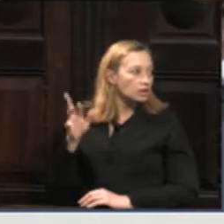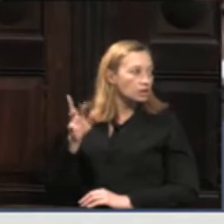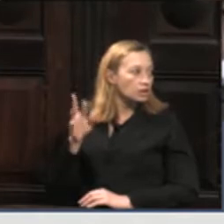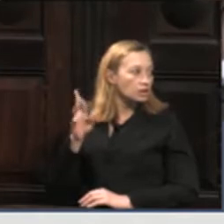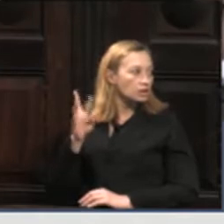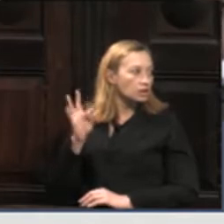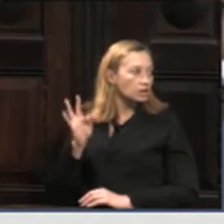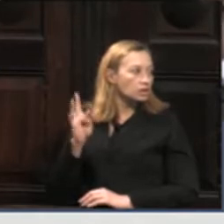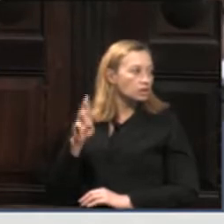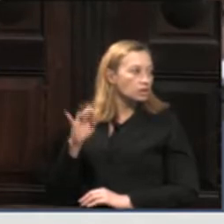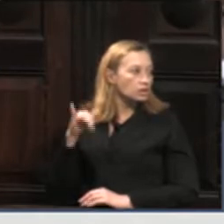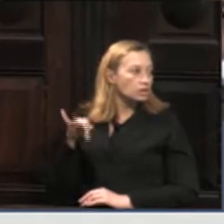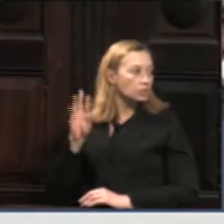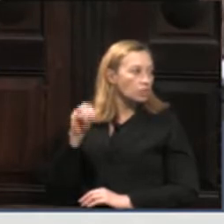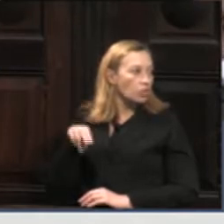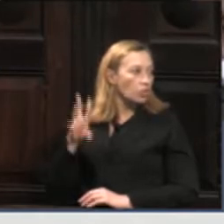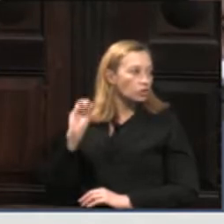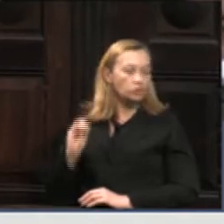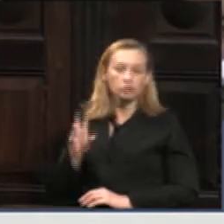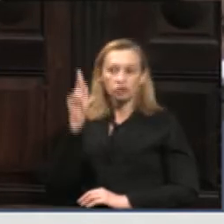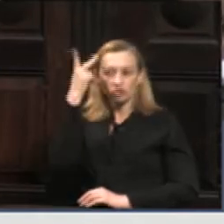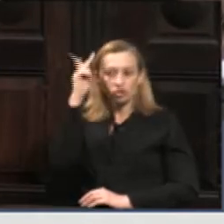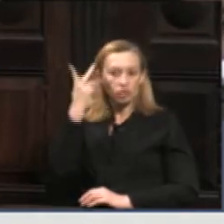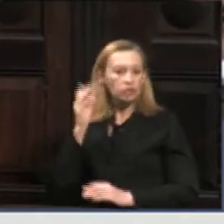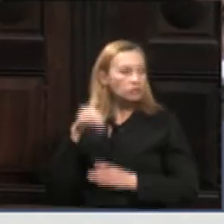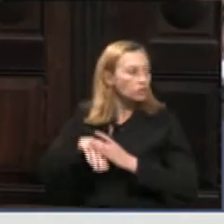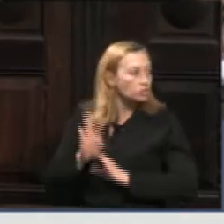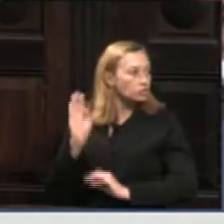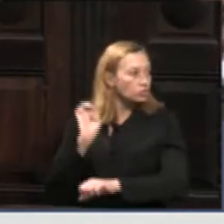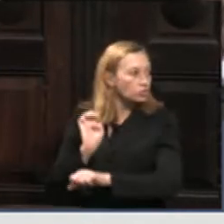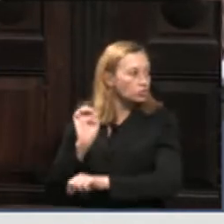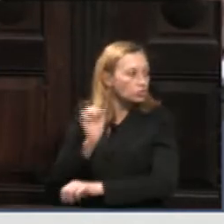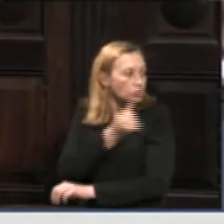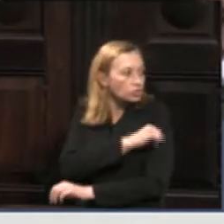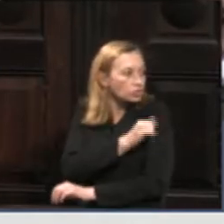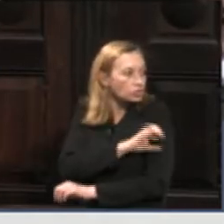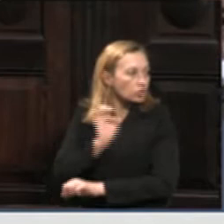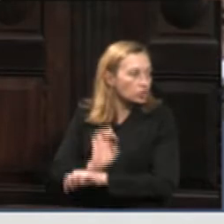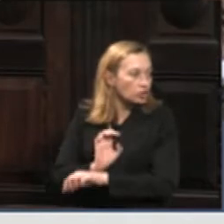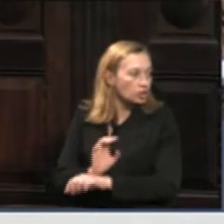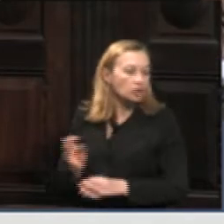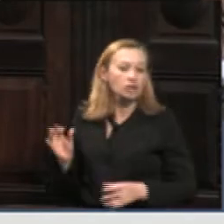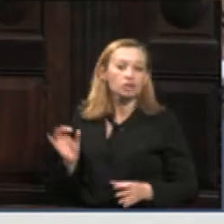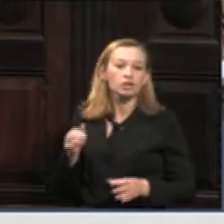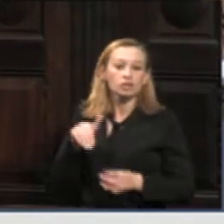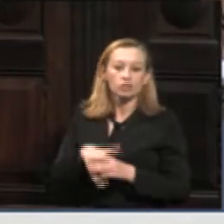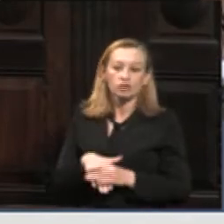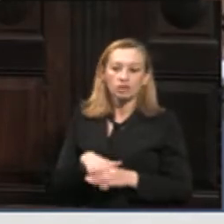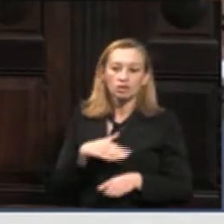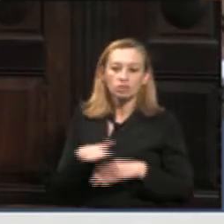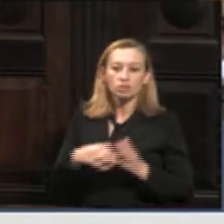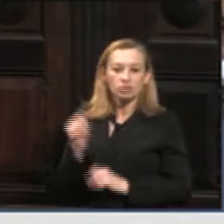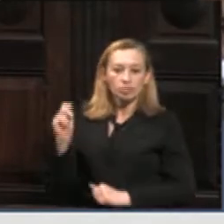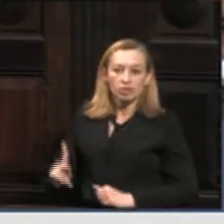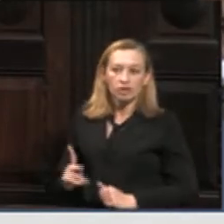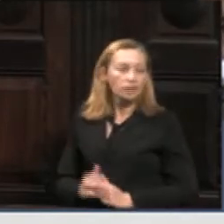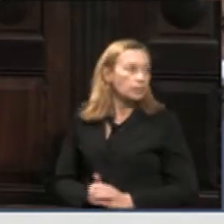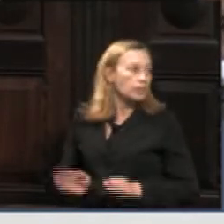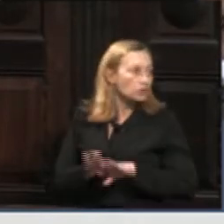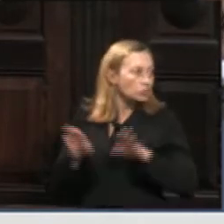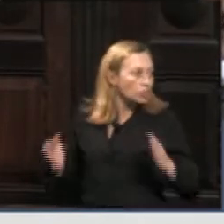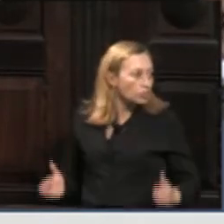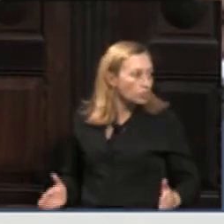Janeiro, o Liceu de Artes e Ofícios do Rio de Janeiro. Em votação, os senhores que aprovam permanecem como estão, aprovado. Há sobre a